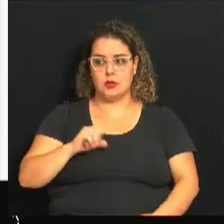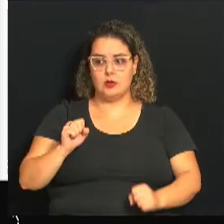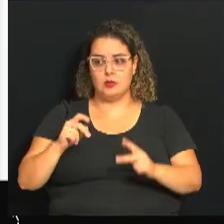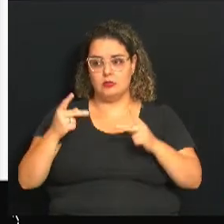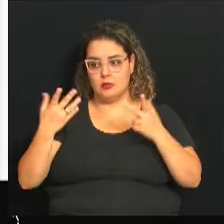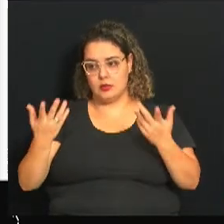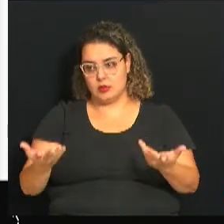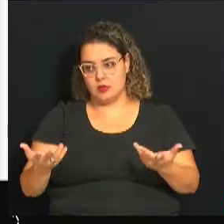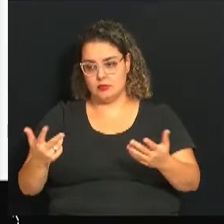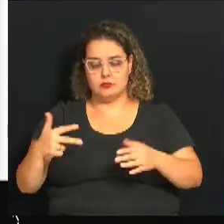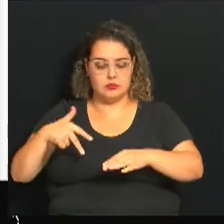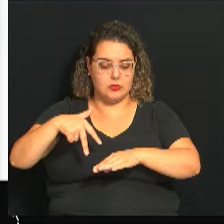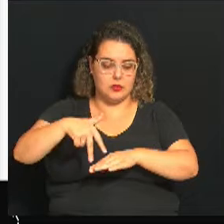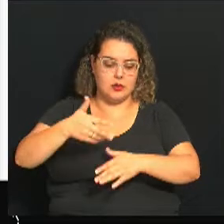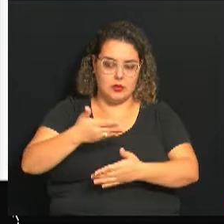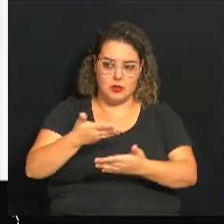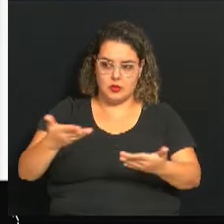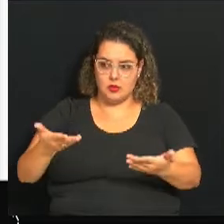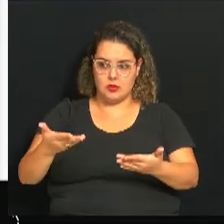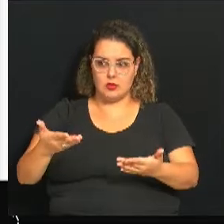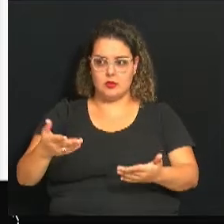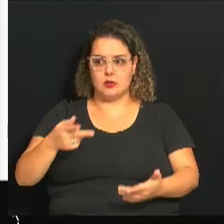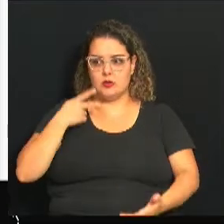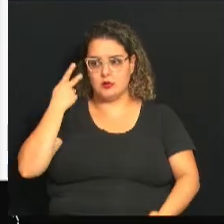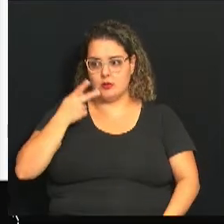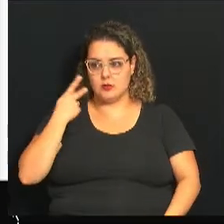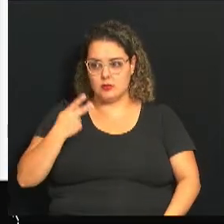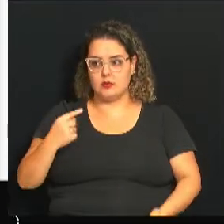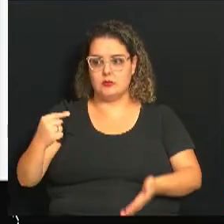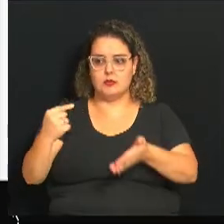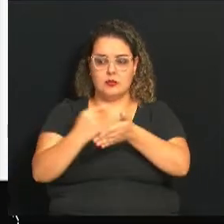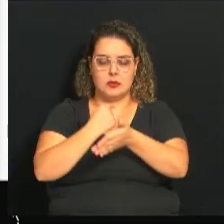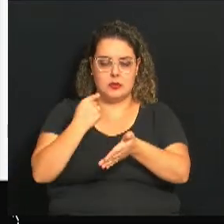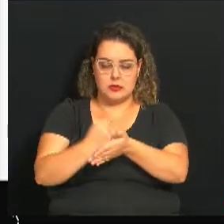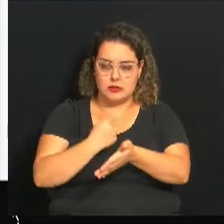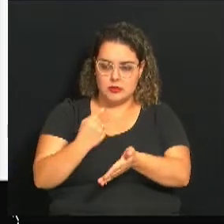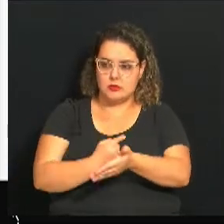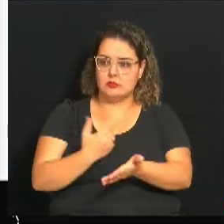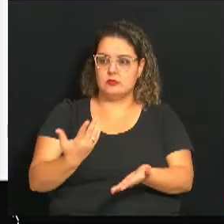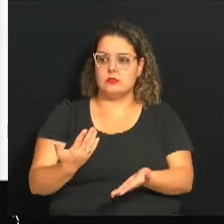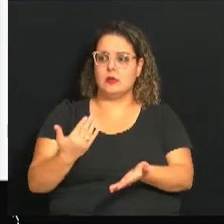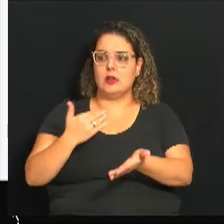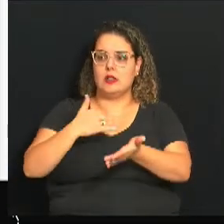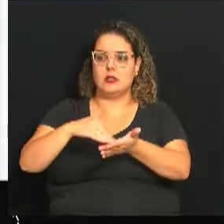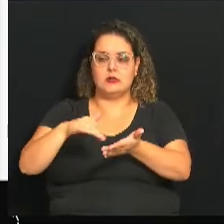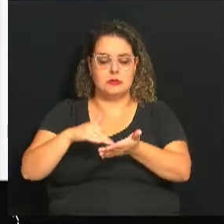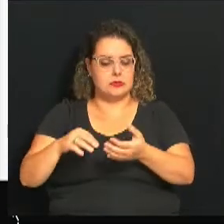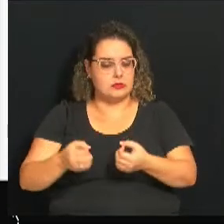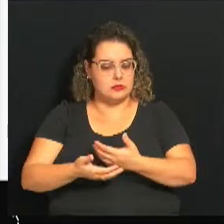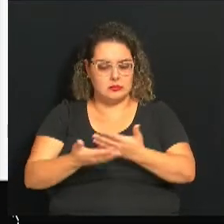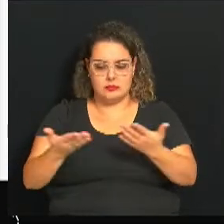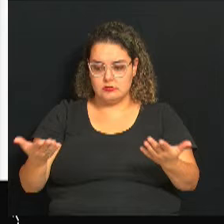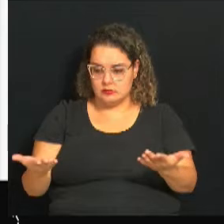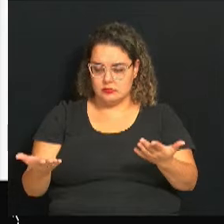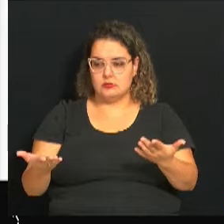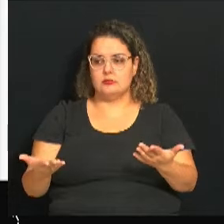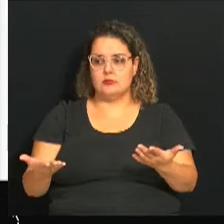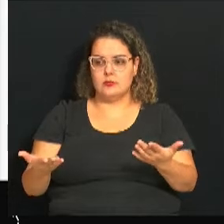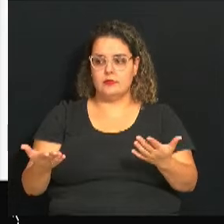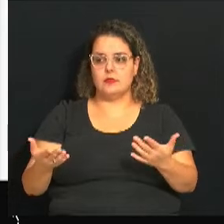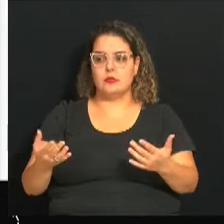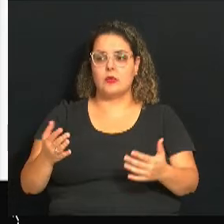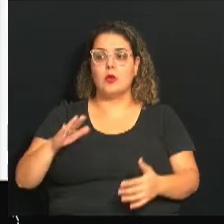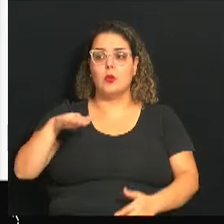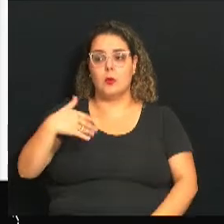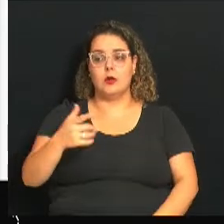eu fico aqui à disposição de vocês, vereadores, para as perguntas, né? A secretaria está à disposição. Assim que a gente for tendo